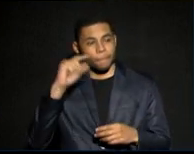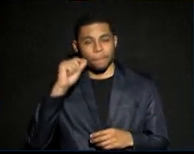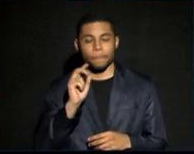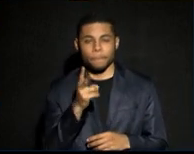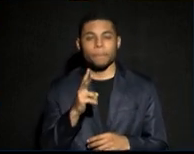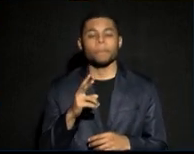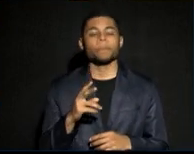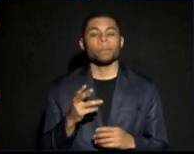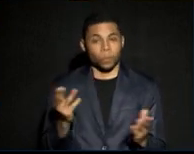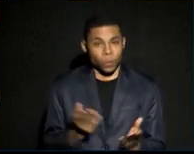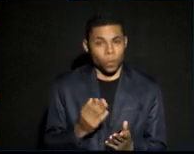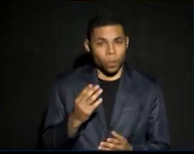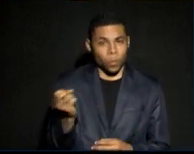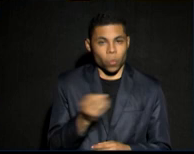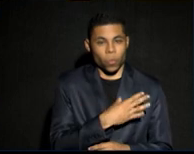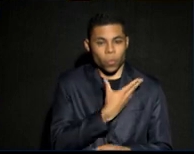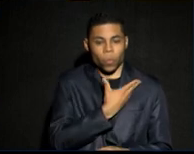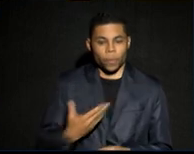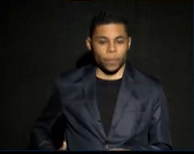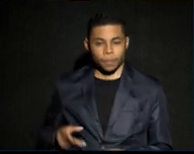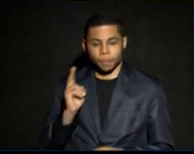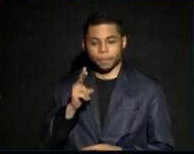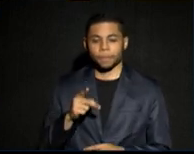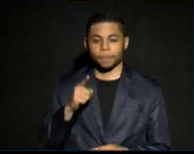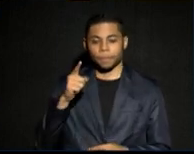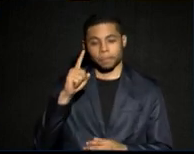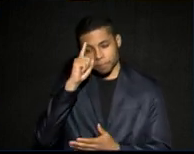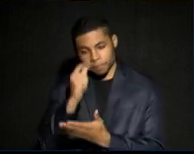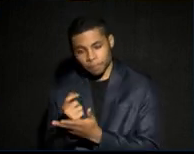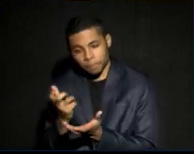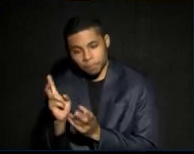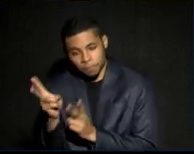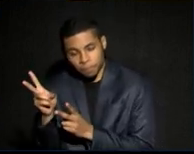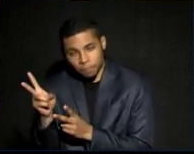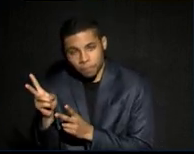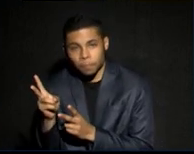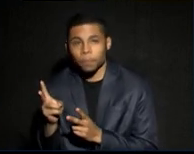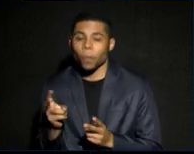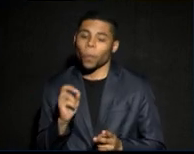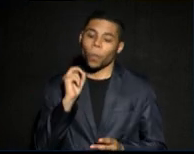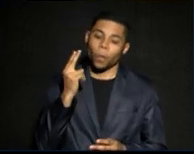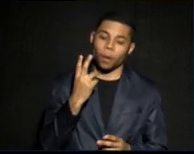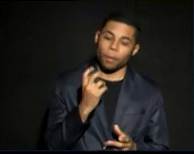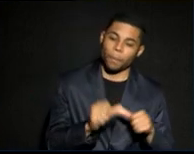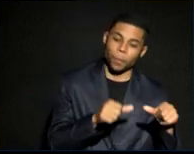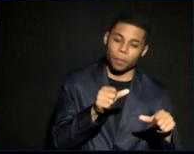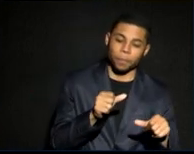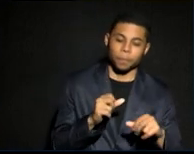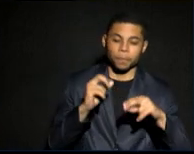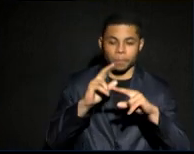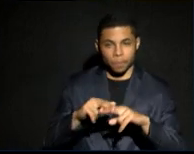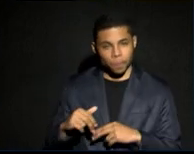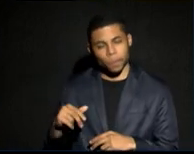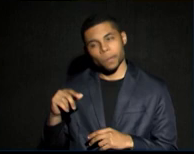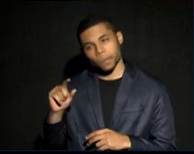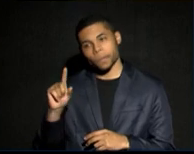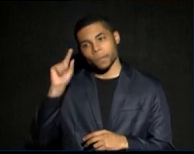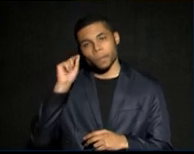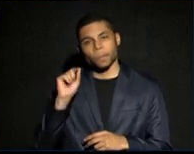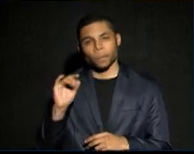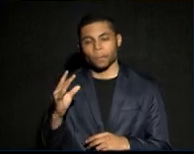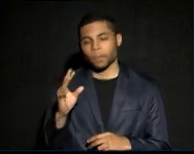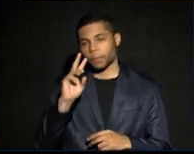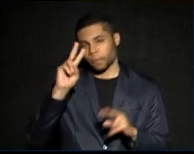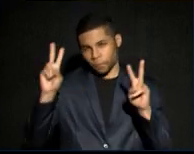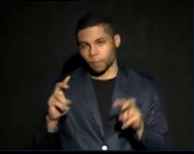é a sobre o atual governo não é o eleitor ele decidiu se ele quer continuar com o motor governou se ele quer mudar por tentar eleição é